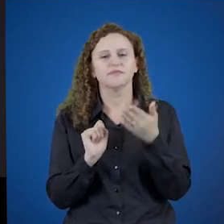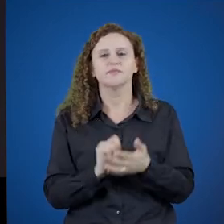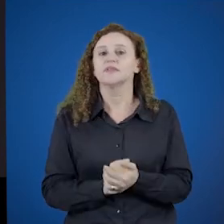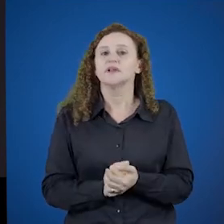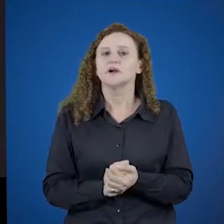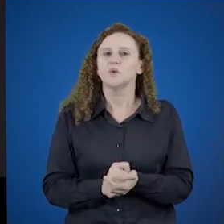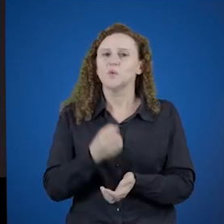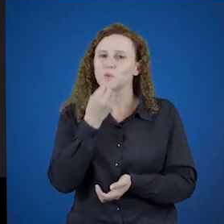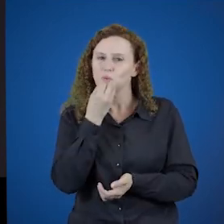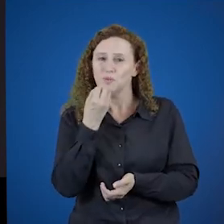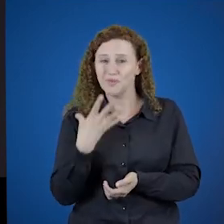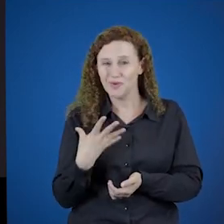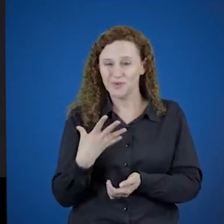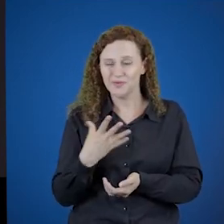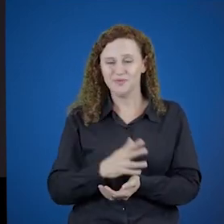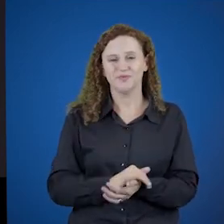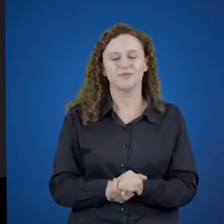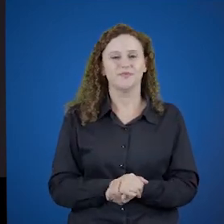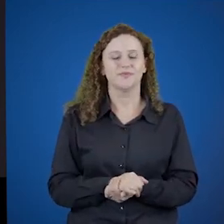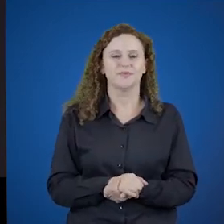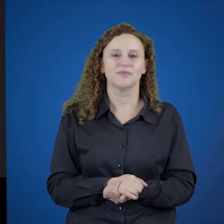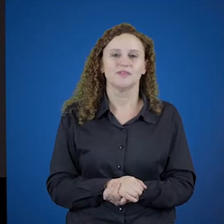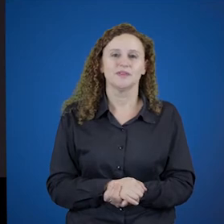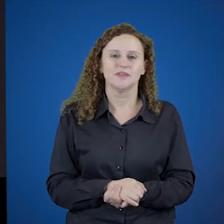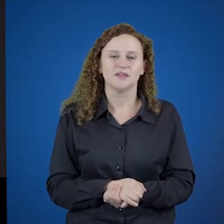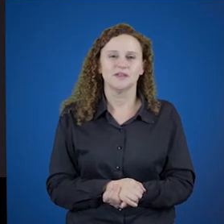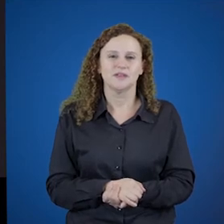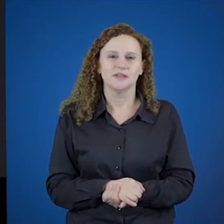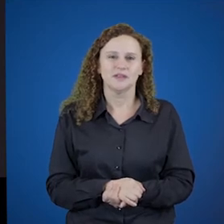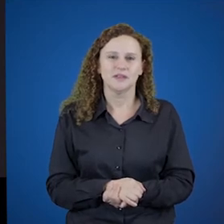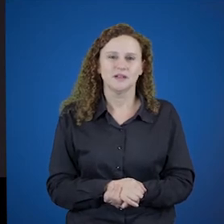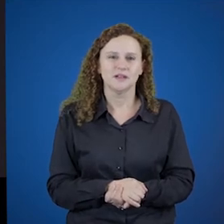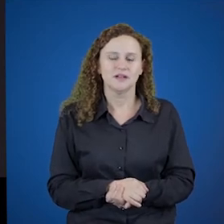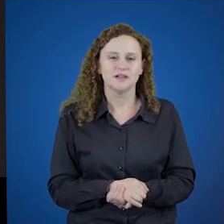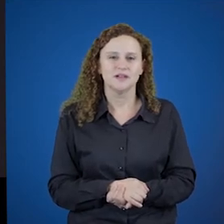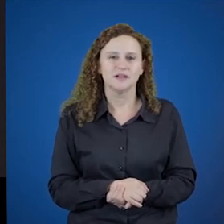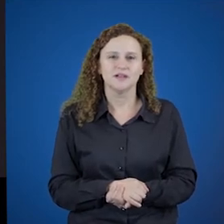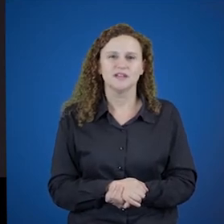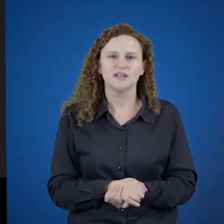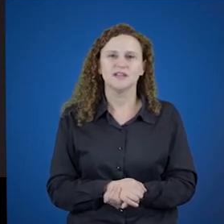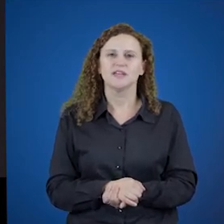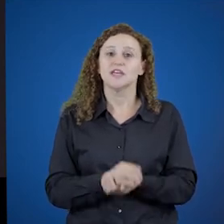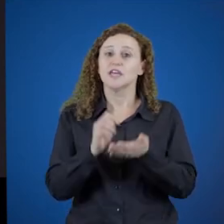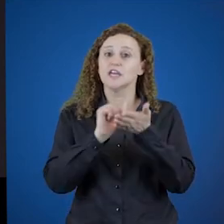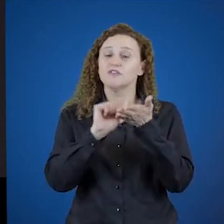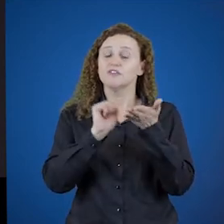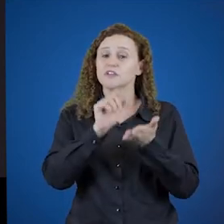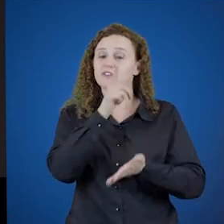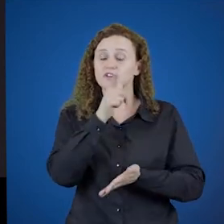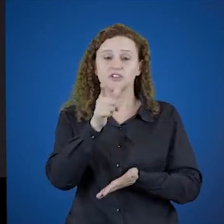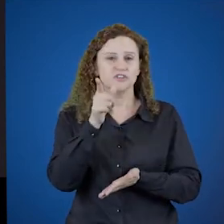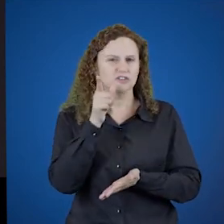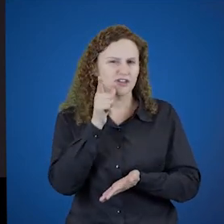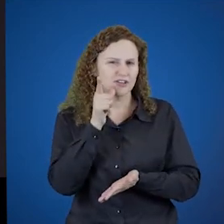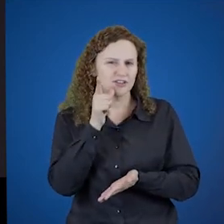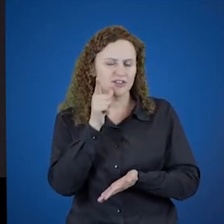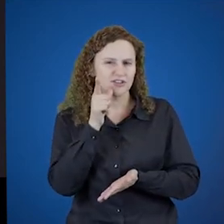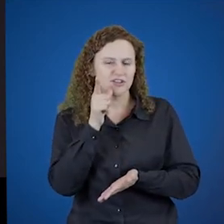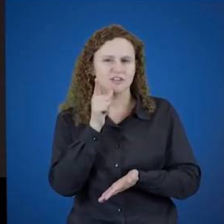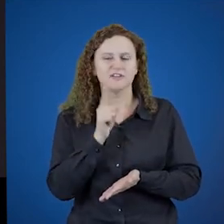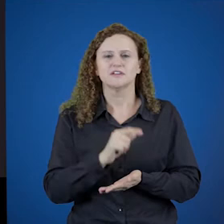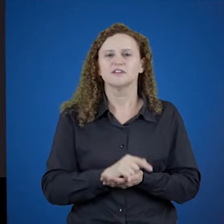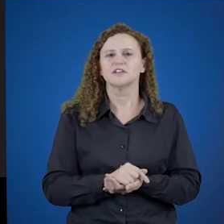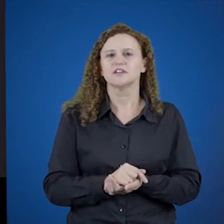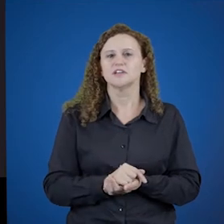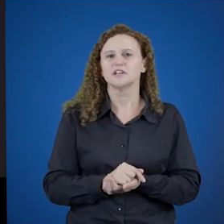tanto menino quanto o bom e não era essa intenção então eu vou escrever no